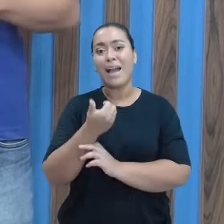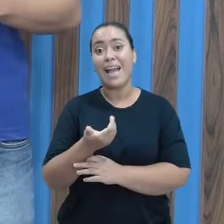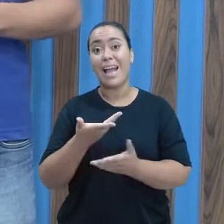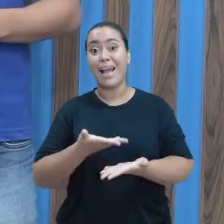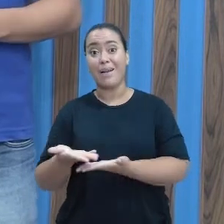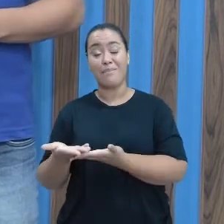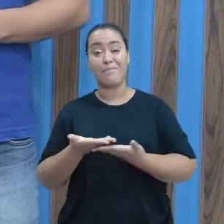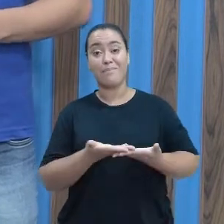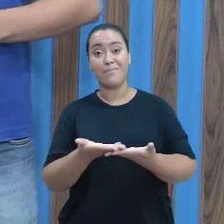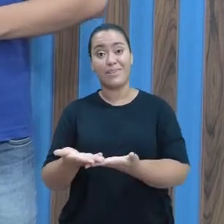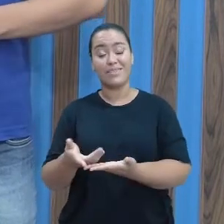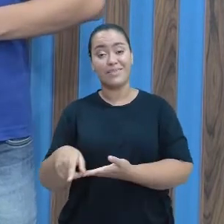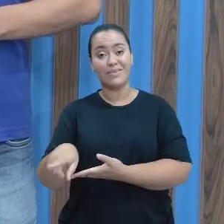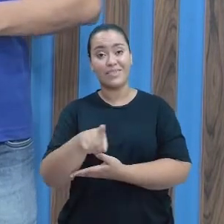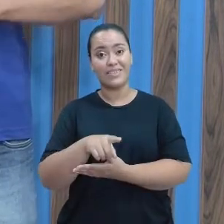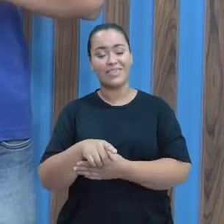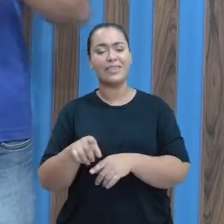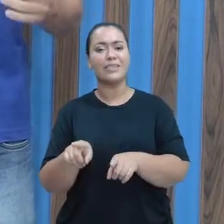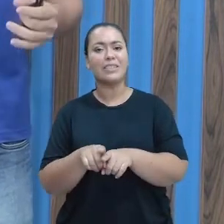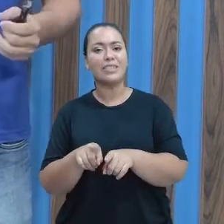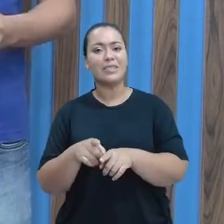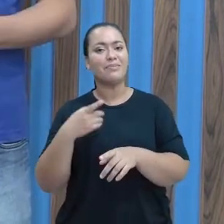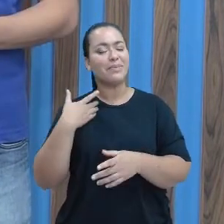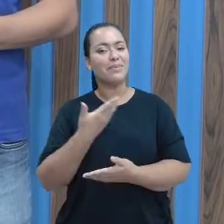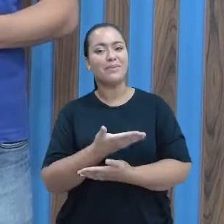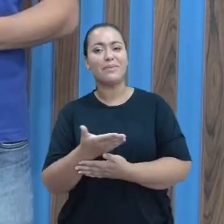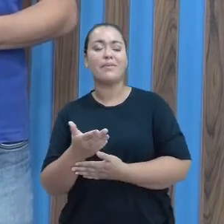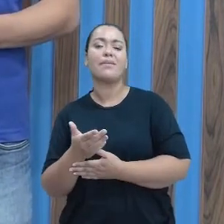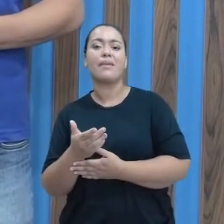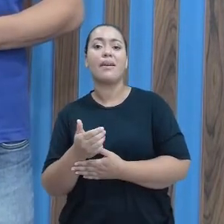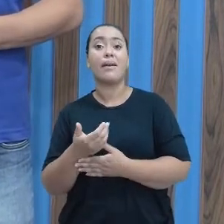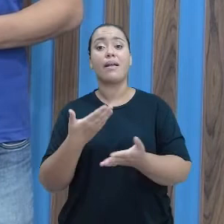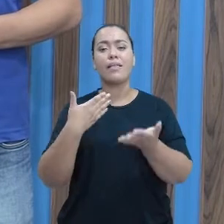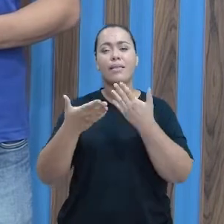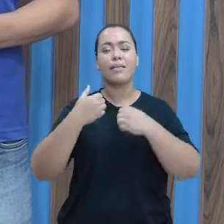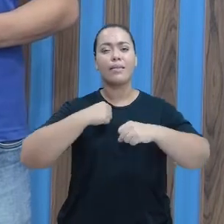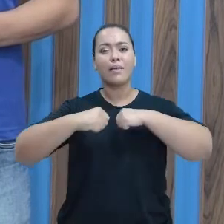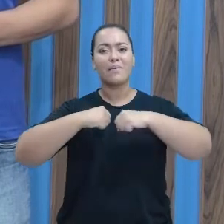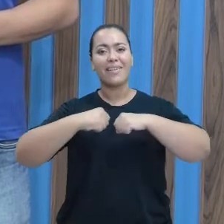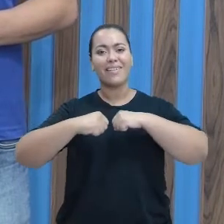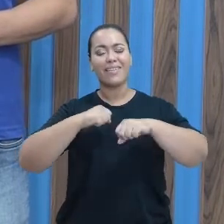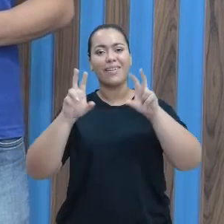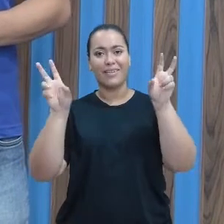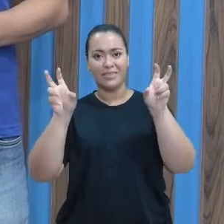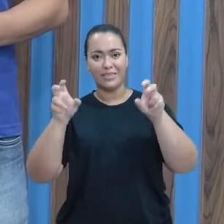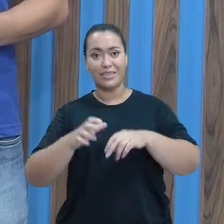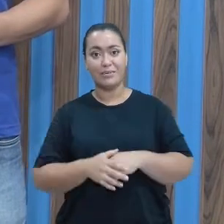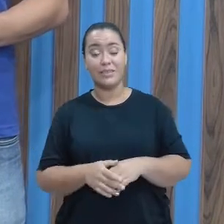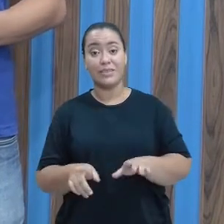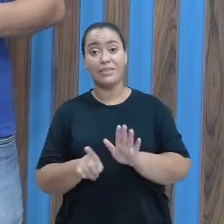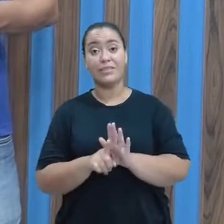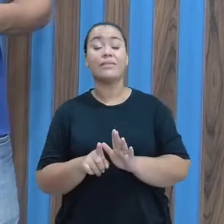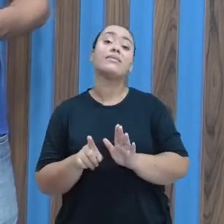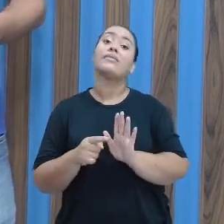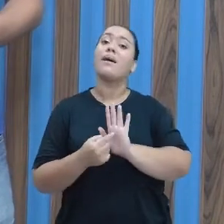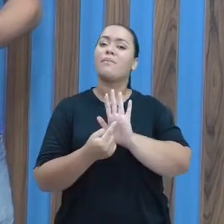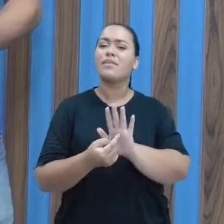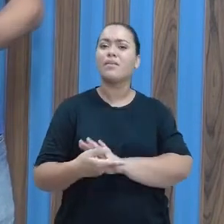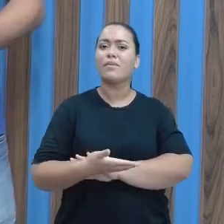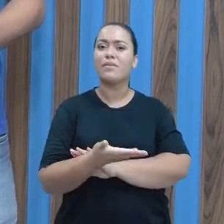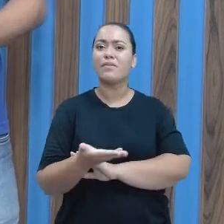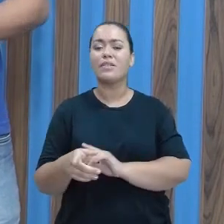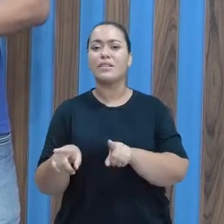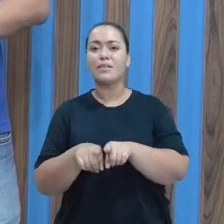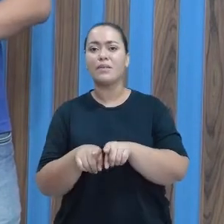apresentar para vocês a nossa bancada para debater a nossa temática, tá? Então, eu vou apresentar aqui para vocês, sejam muito bem-vindas,